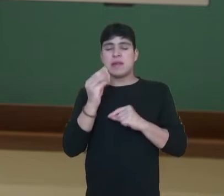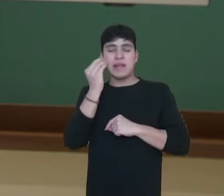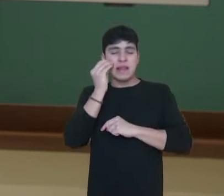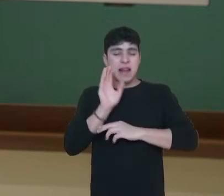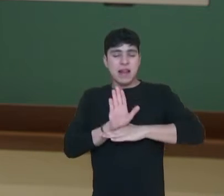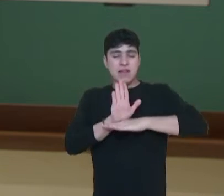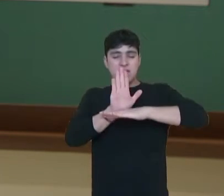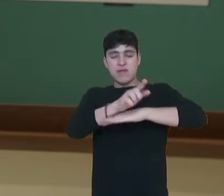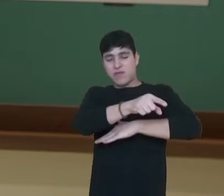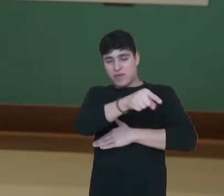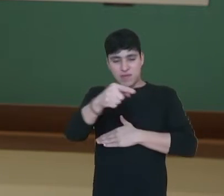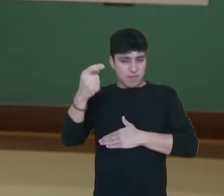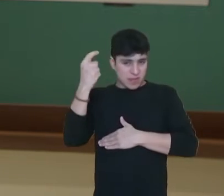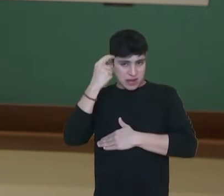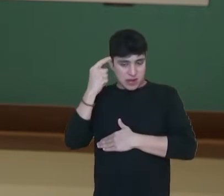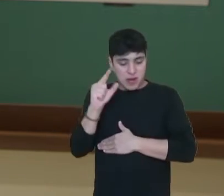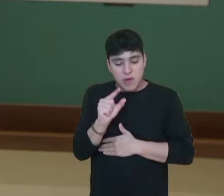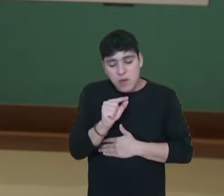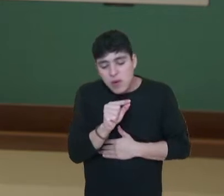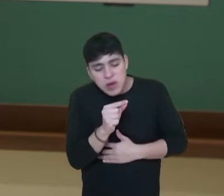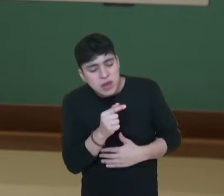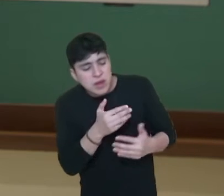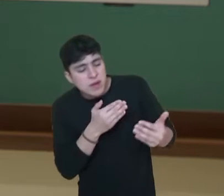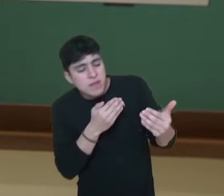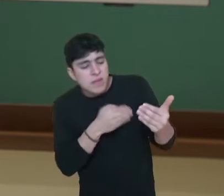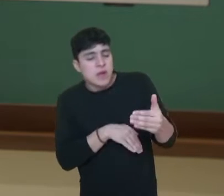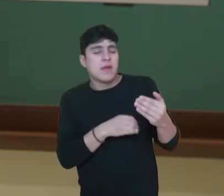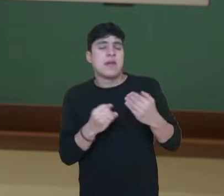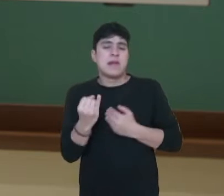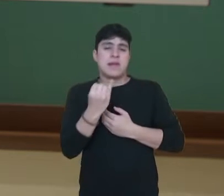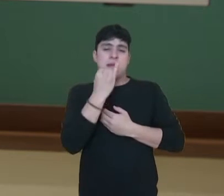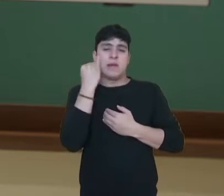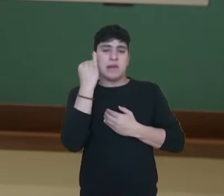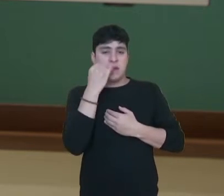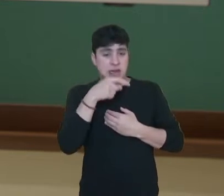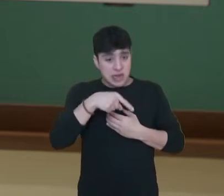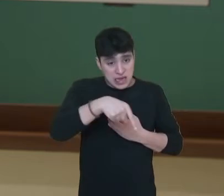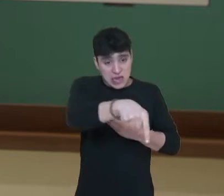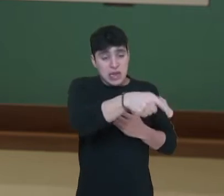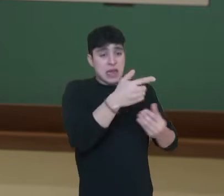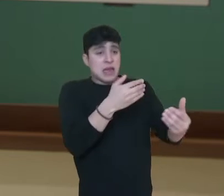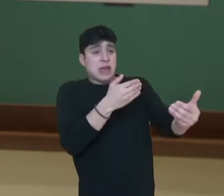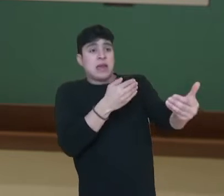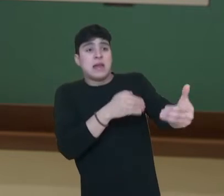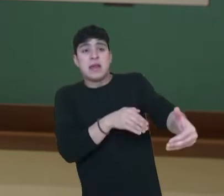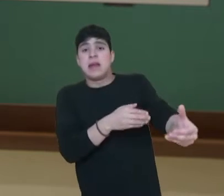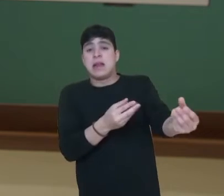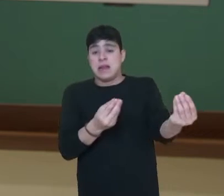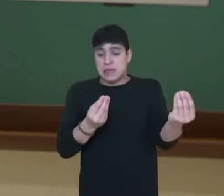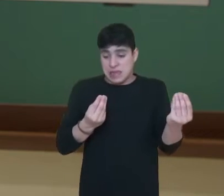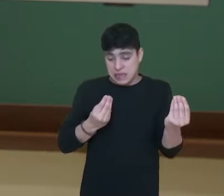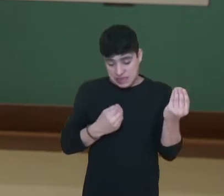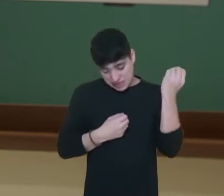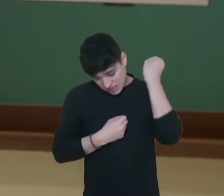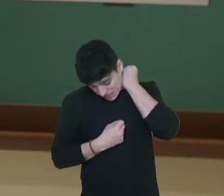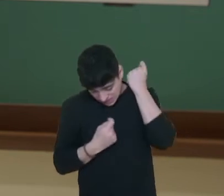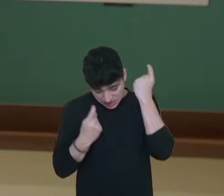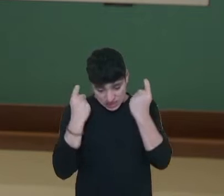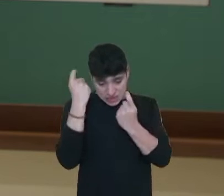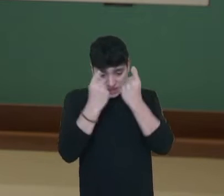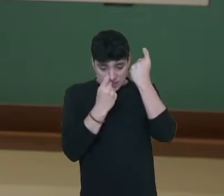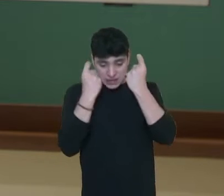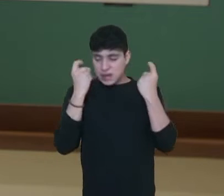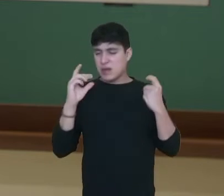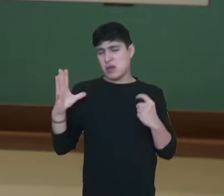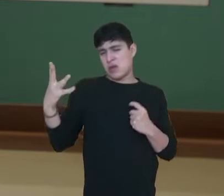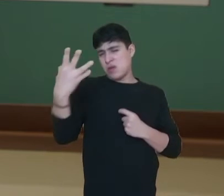nesse lugar. Sobre a importância de provas, o quanto elas nos deixam nervosos, né? E todo mundo tem uma prova